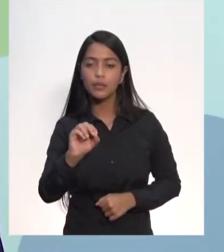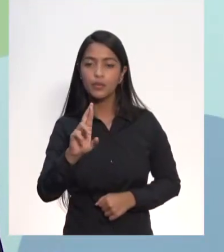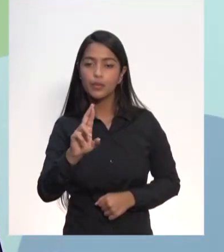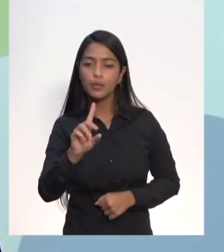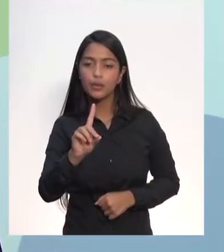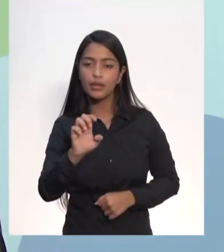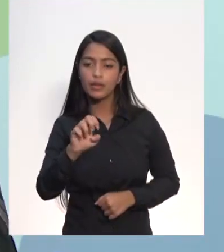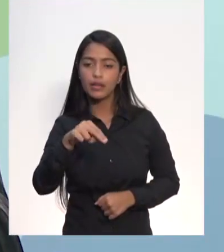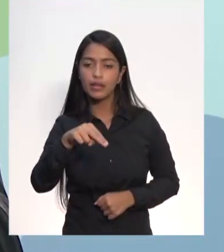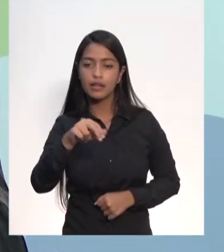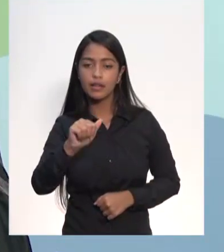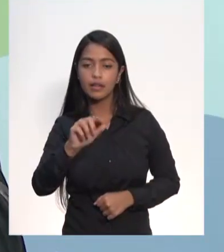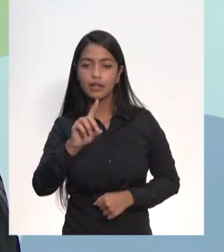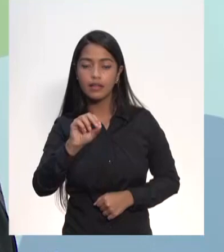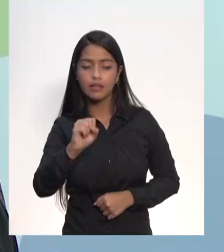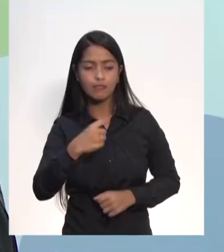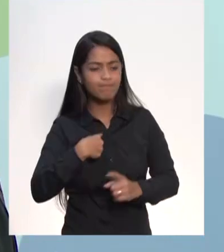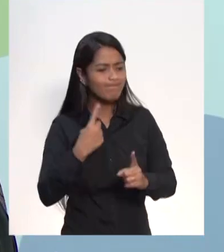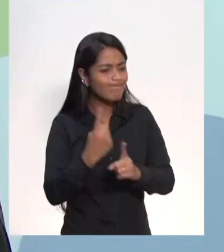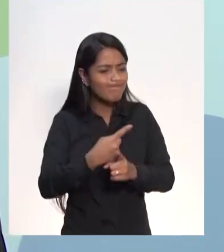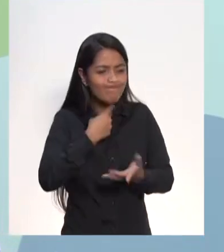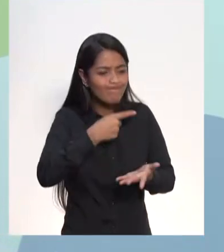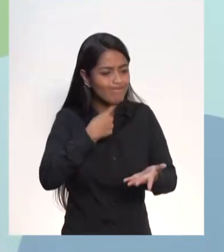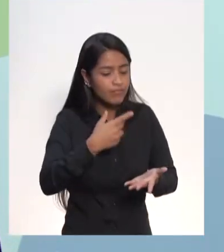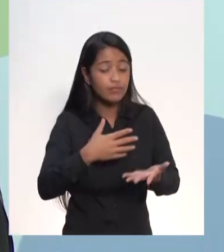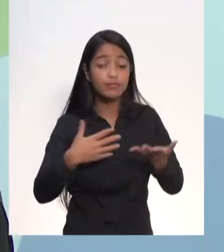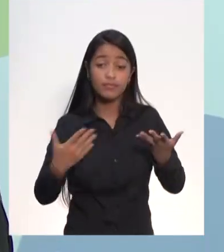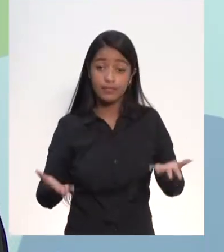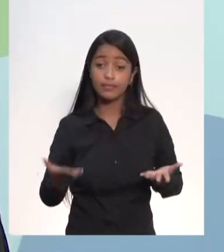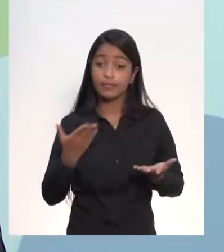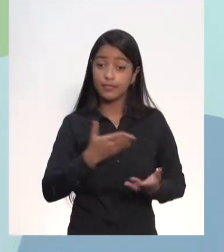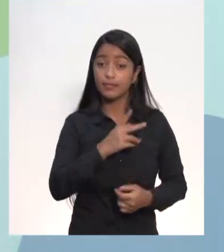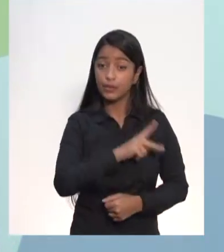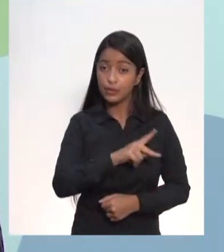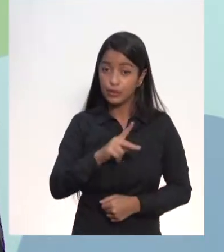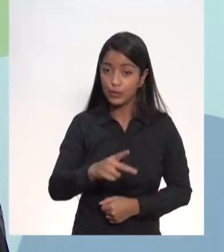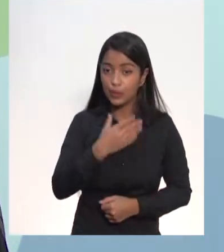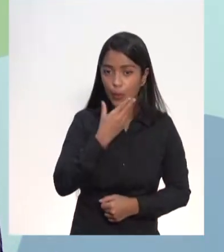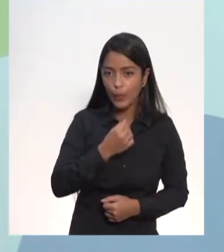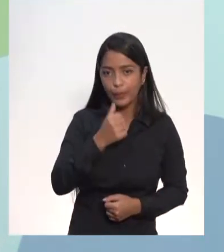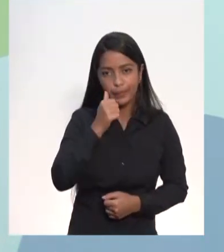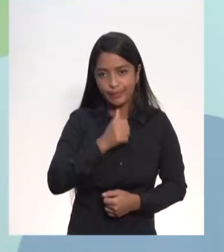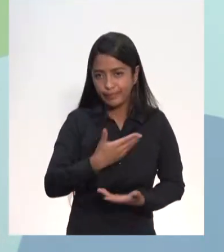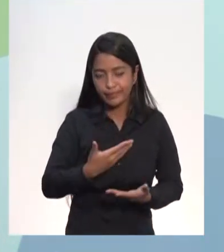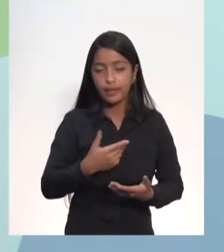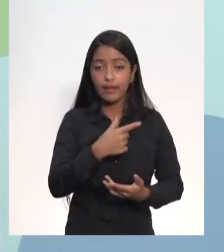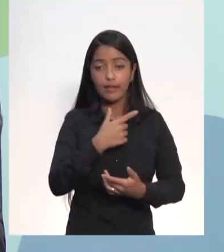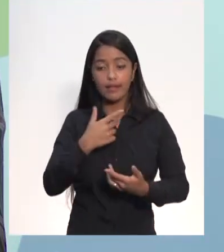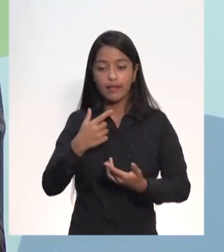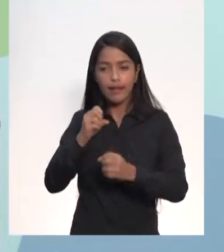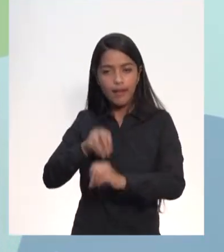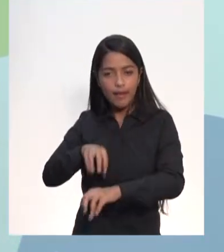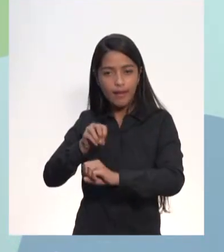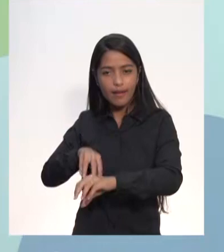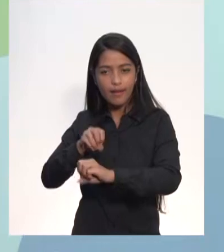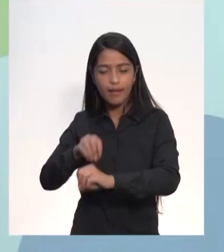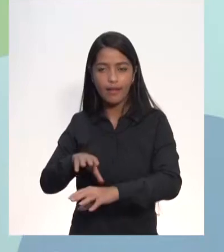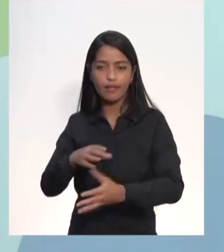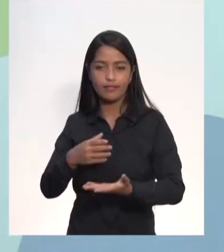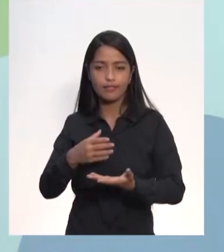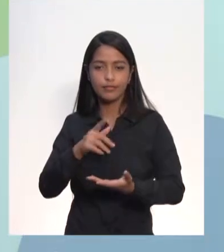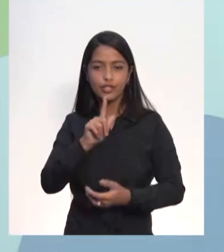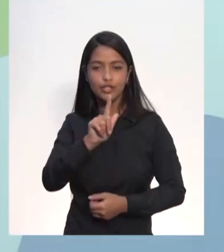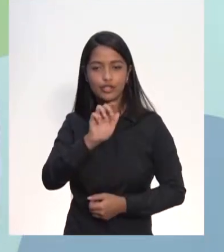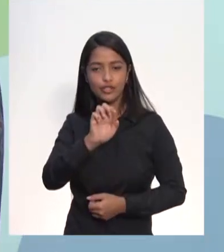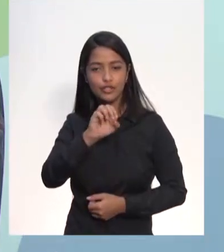na hora de trabalhar, se o senhor professor, professora, for trabalhar a geometria analítica, fazer essa investigação, se os alunos eles têm, se